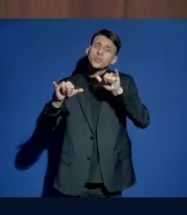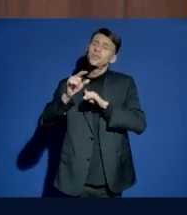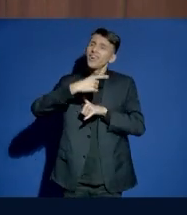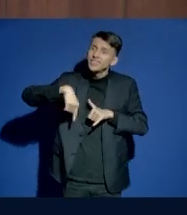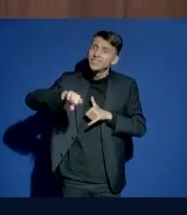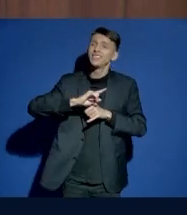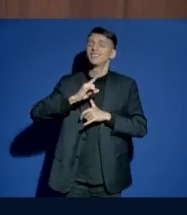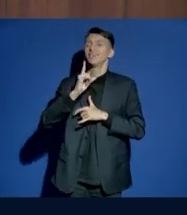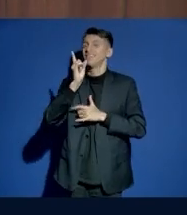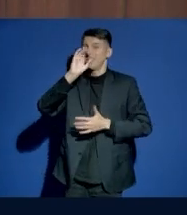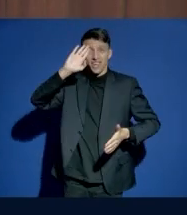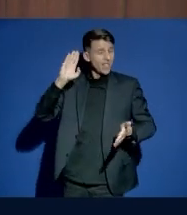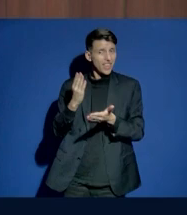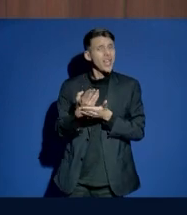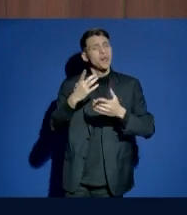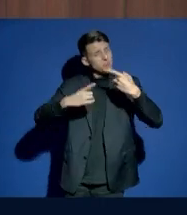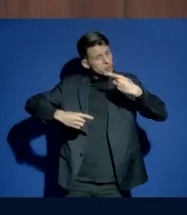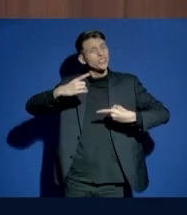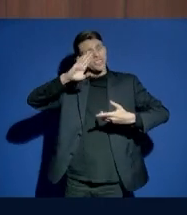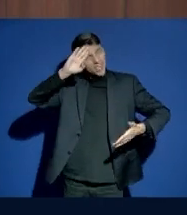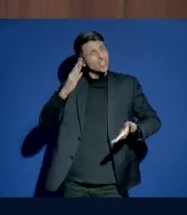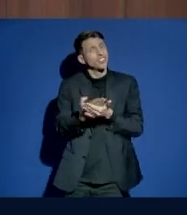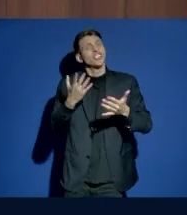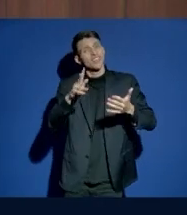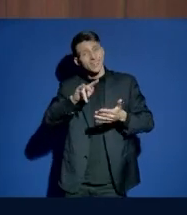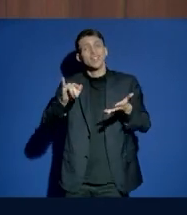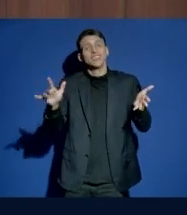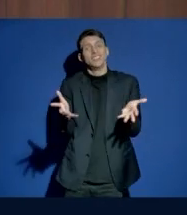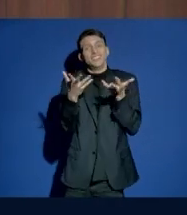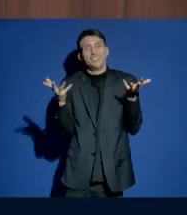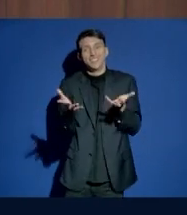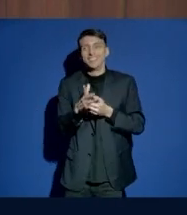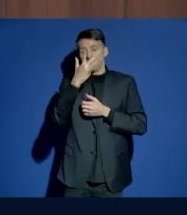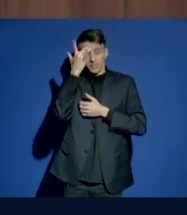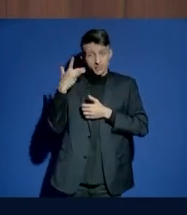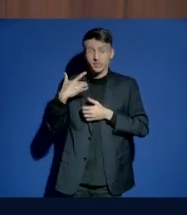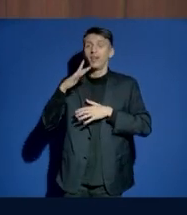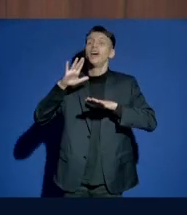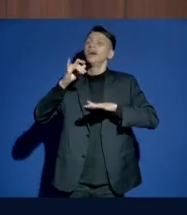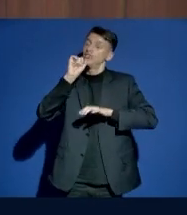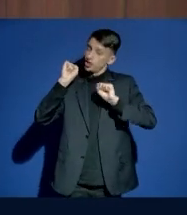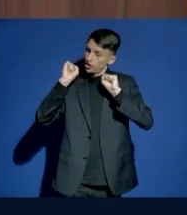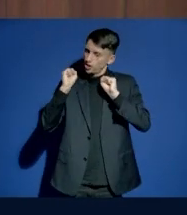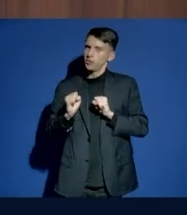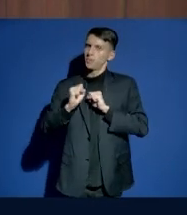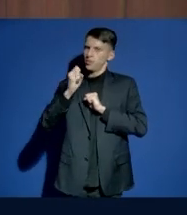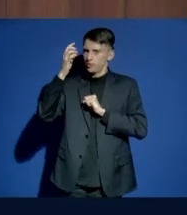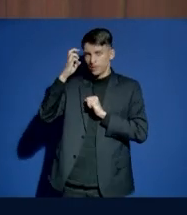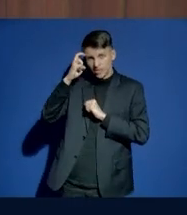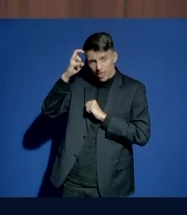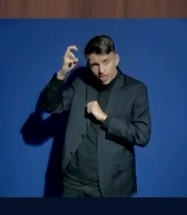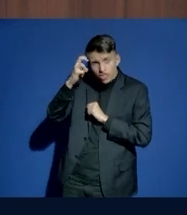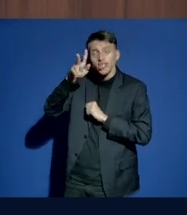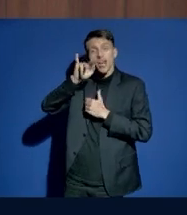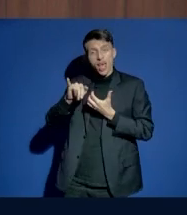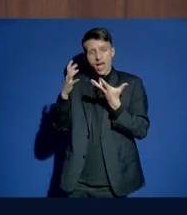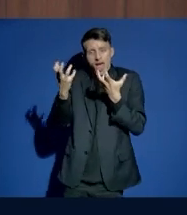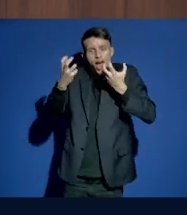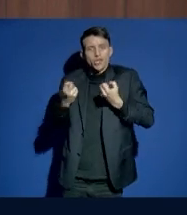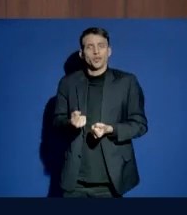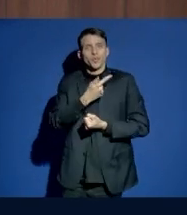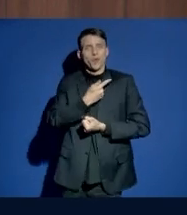Não fiquem descrente da política não acreditem na política quando a pessoa tem Independência moral e intelectual e assume o governo